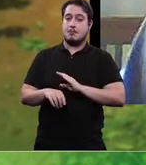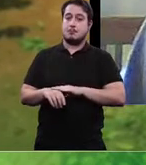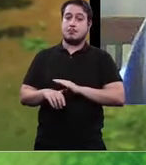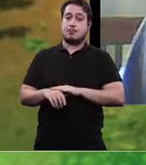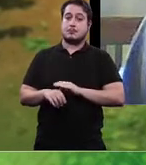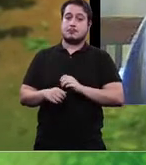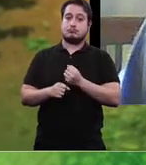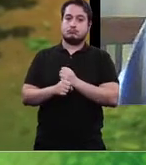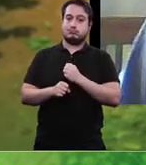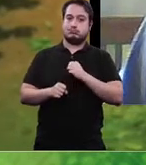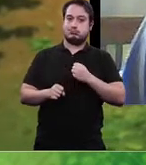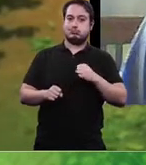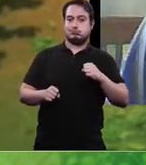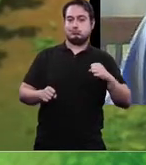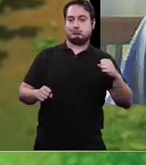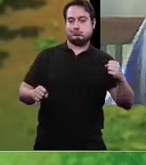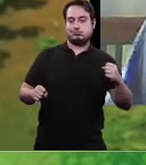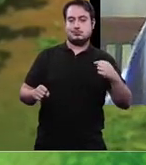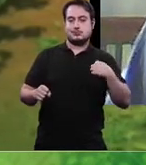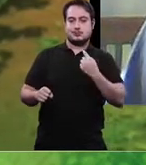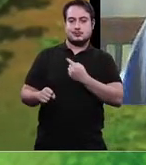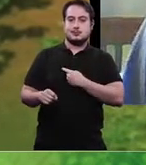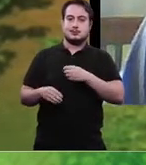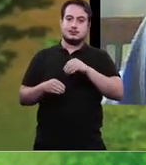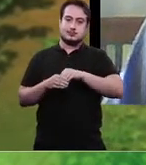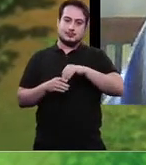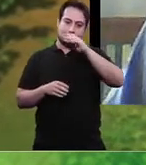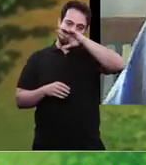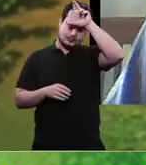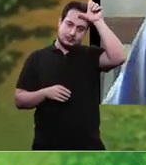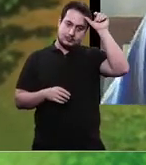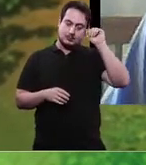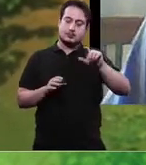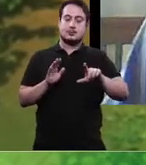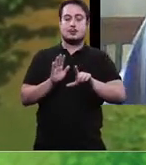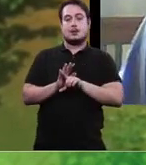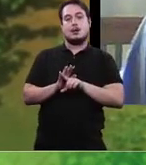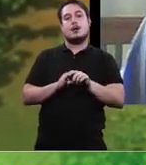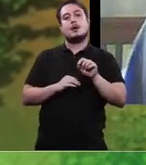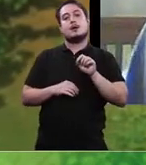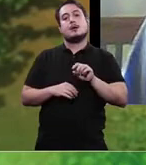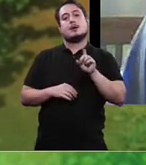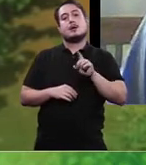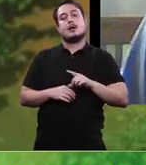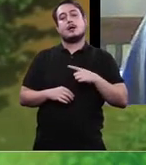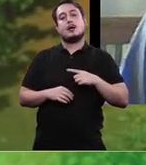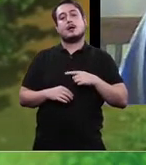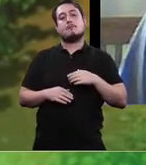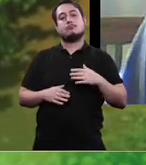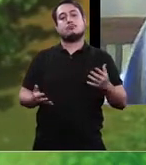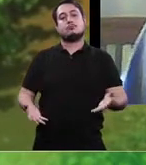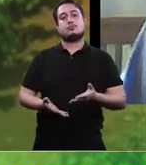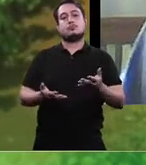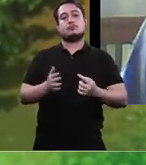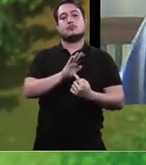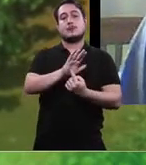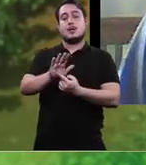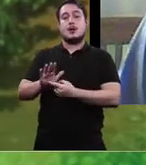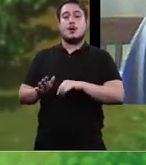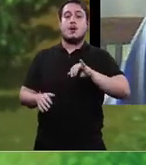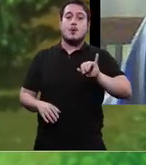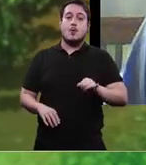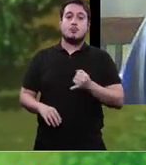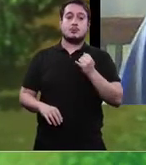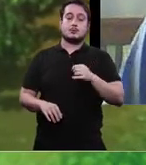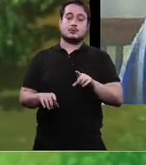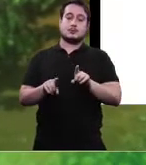gente tem dentro da Amazônia, né, da Amazônia Legal, e que isso gera grandíssimas oportunidades